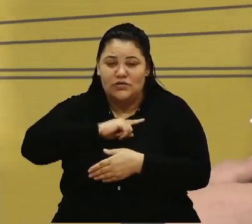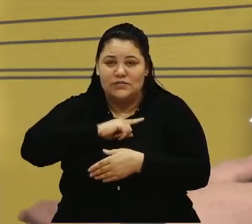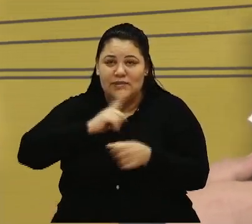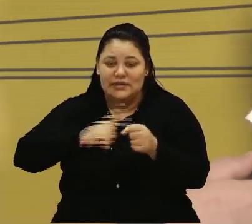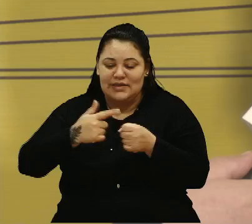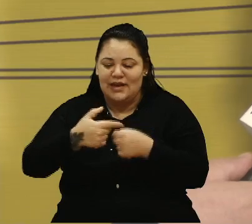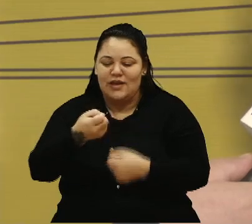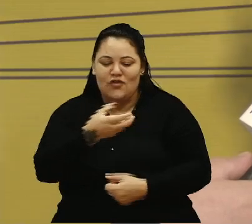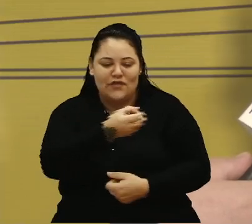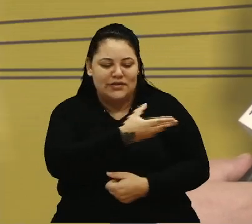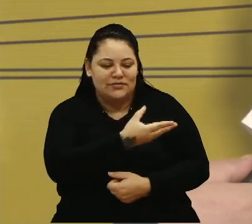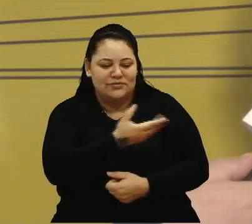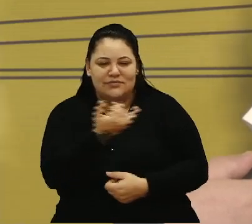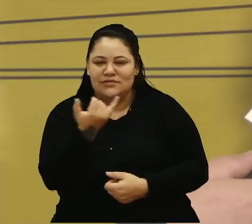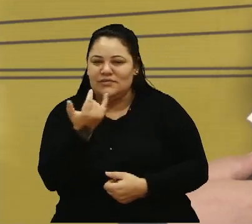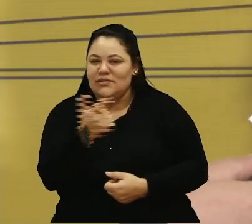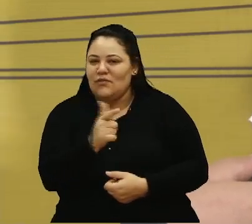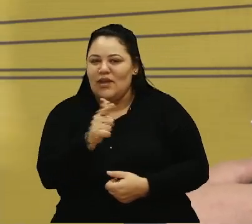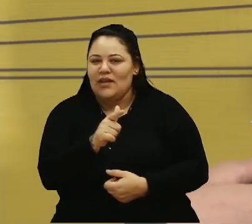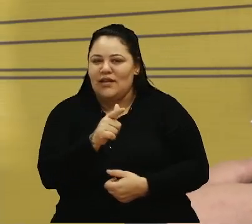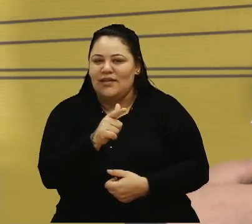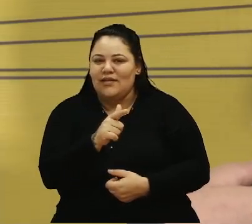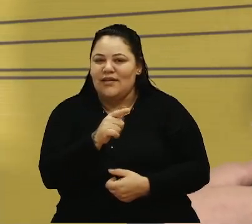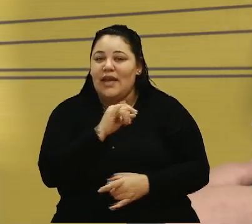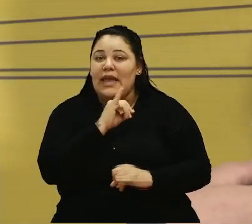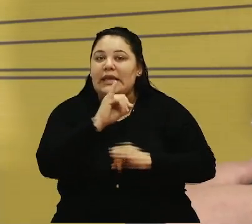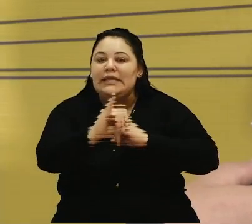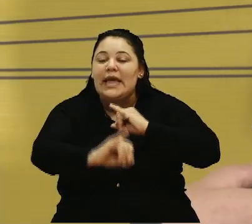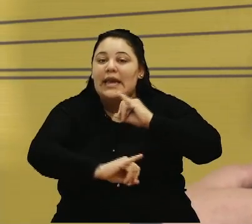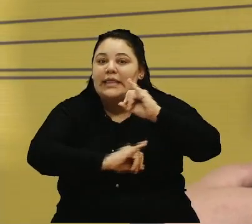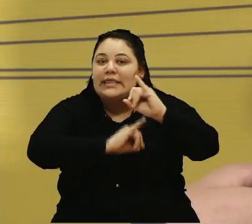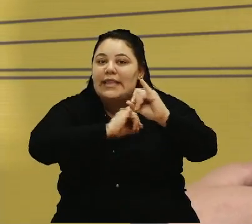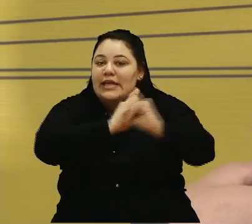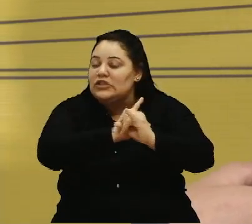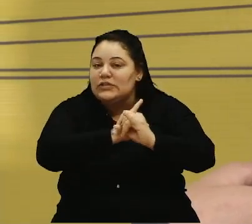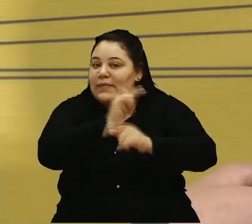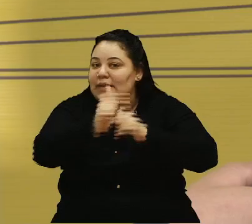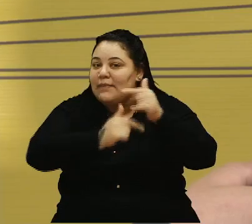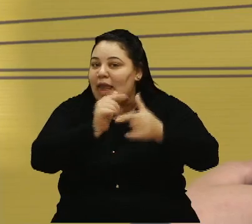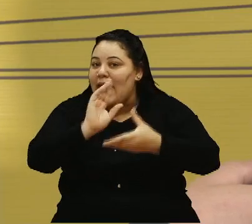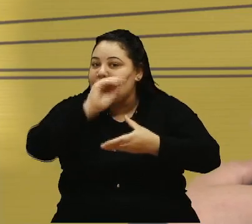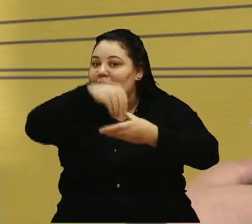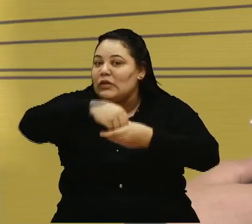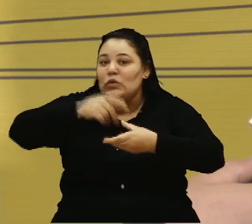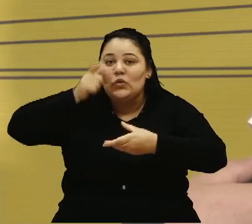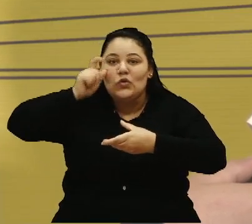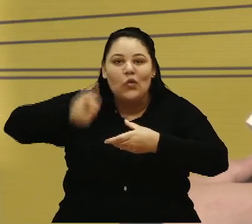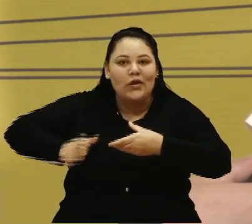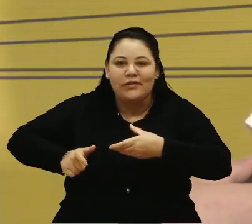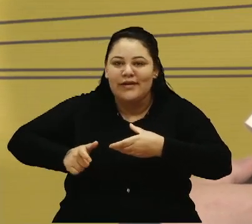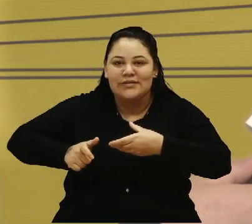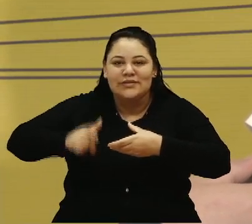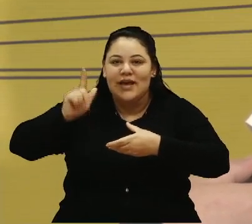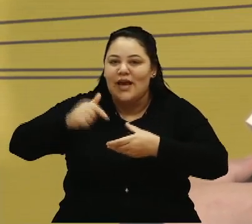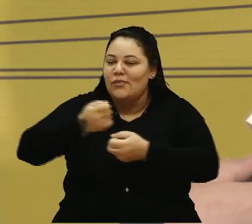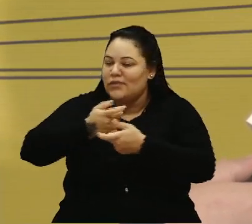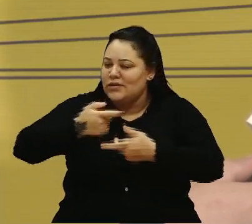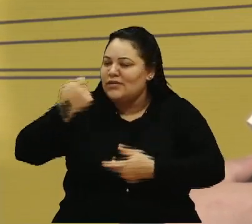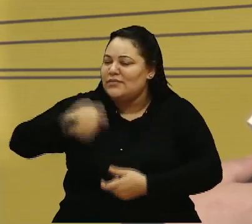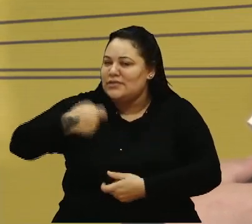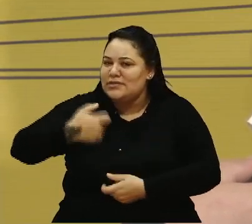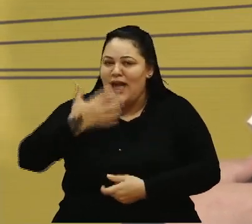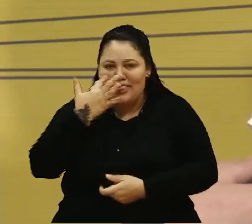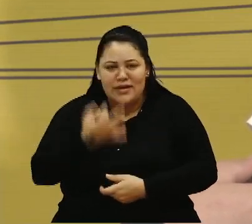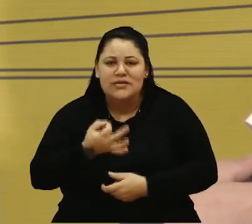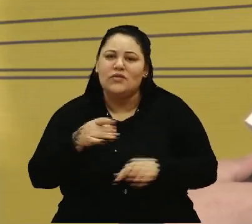inovação e não tem Wi-Fi para os servidores trabalharem lá no Ordovaz. Então, eu acho que também é uma questão que a gente precisa olhar, como que a